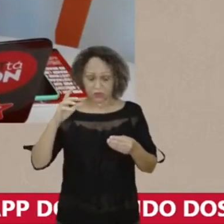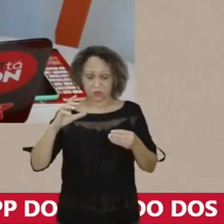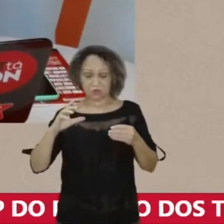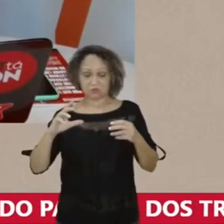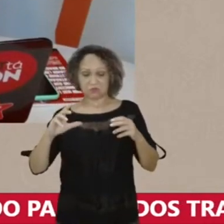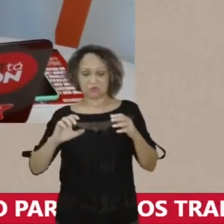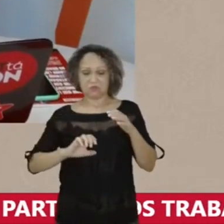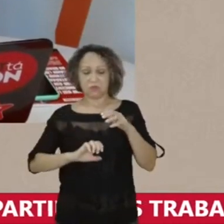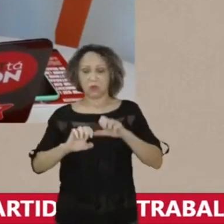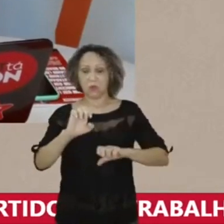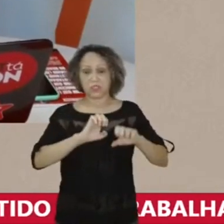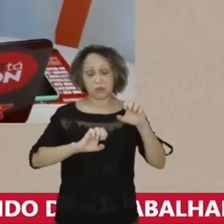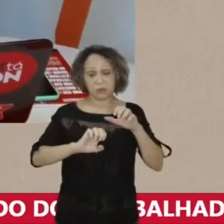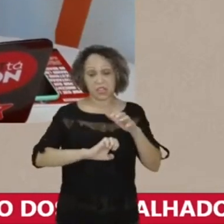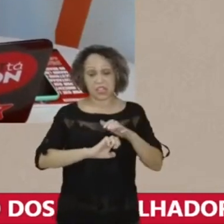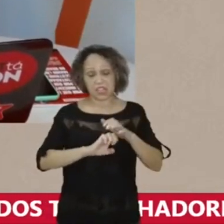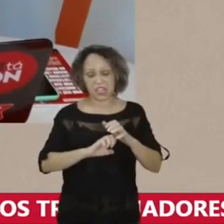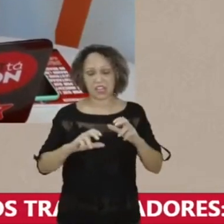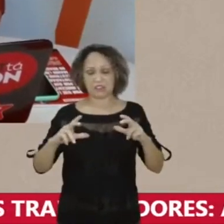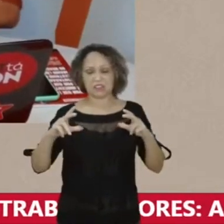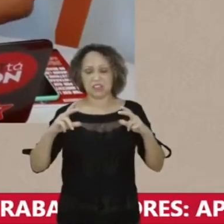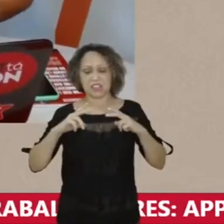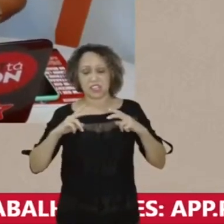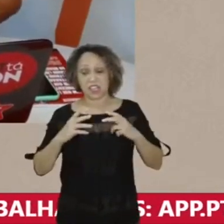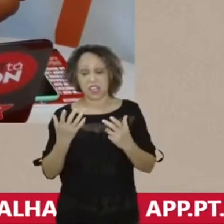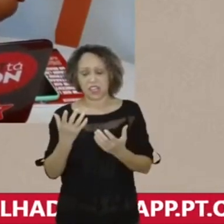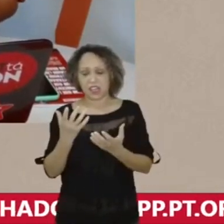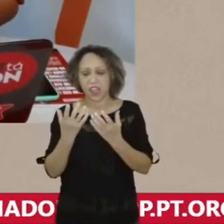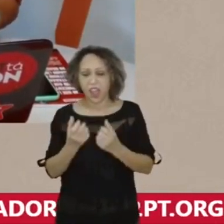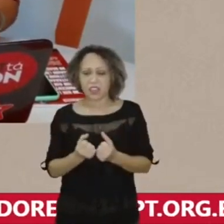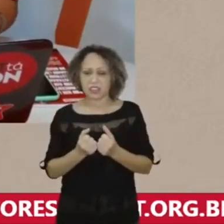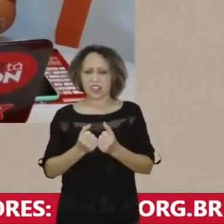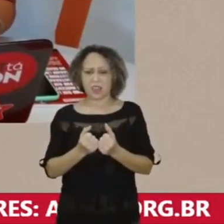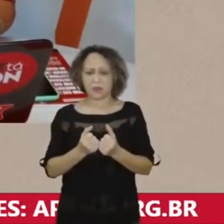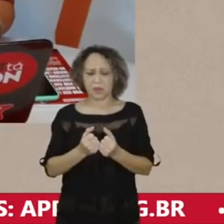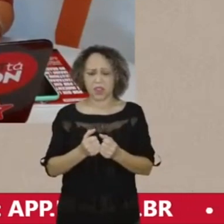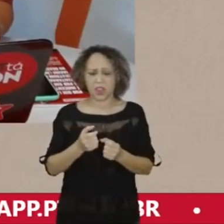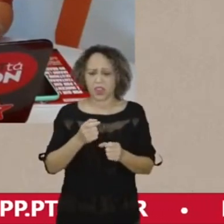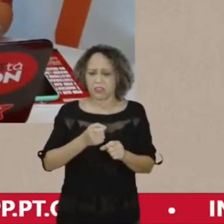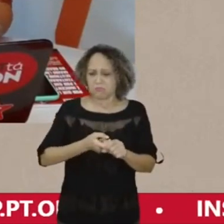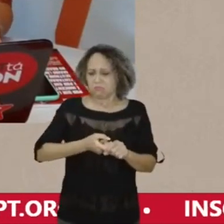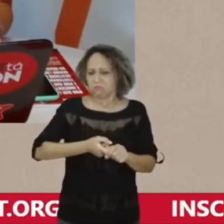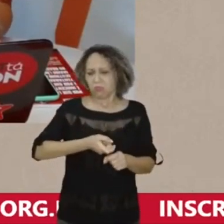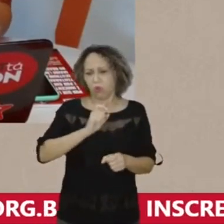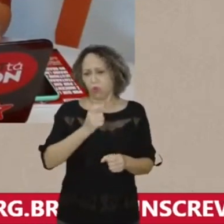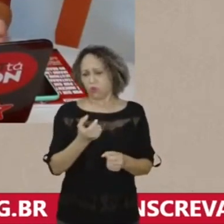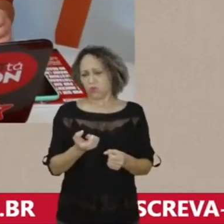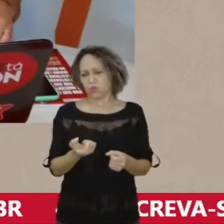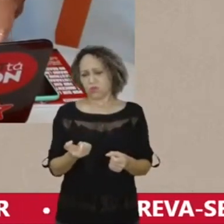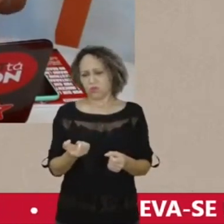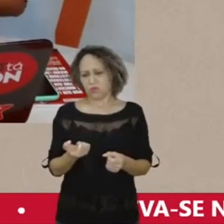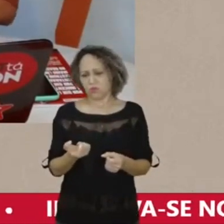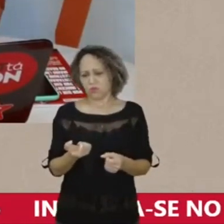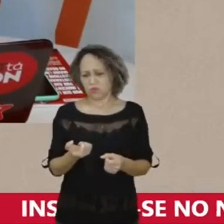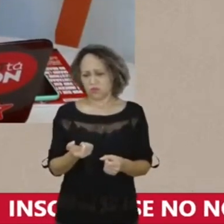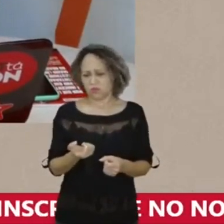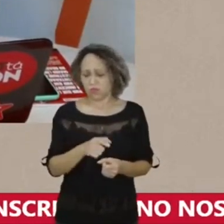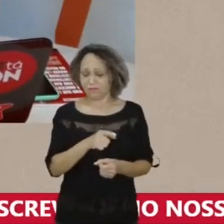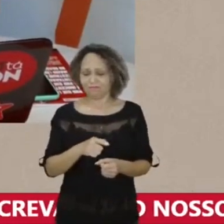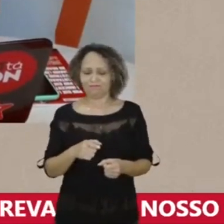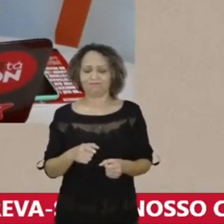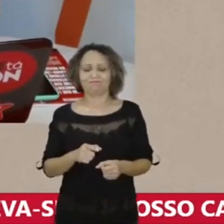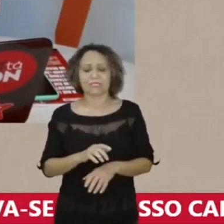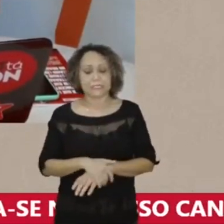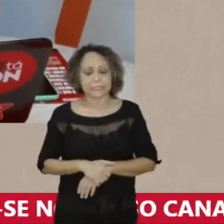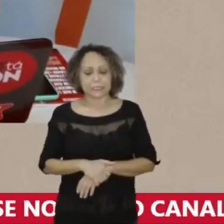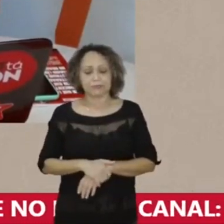vale lembrar, dividendos esses que distribuídos a pessoas físicas, por exemplo, não são sequer taxados no imposto de renda no Brasil. Então, realmente é uma festa.